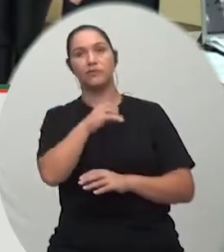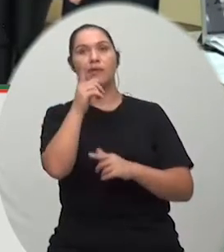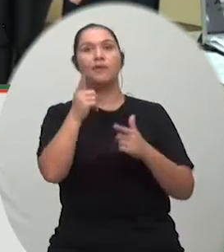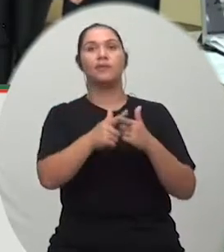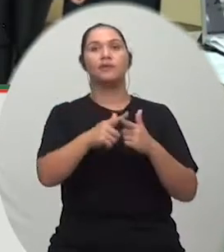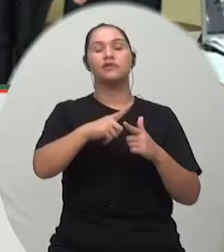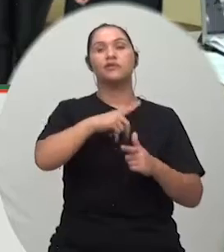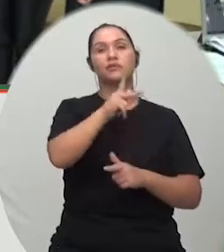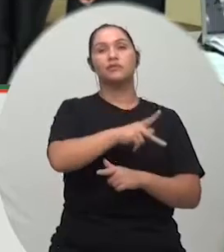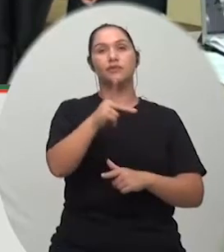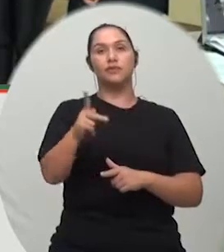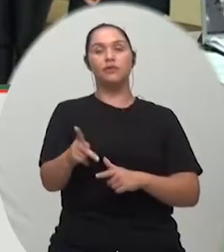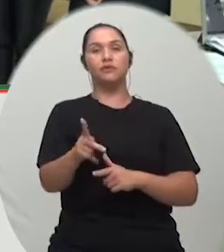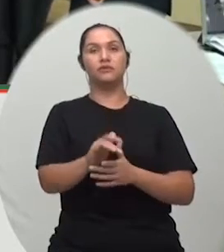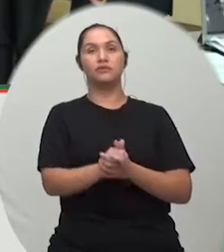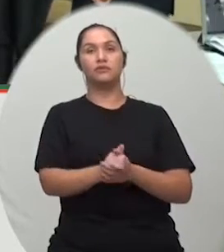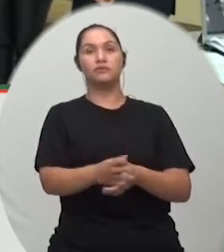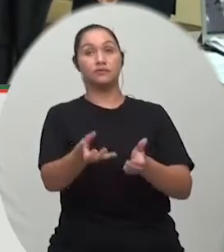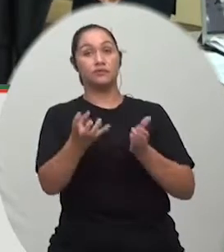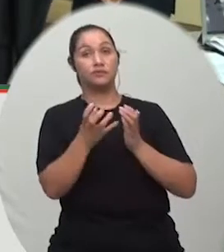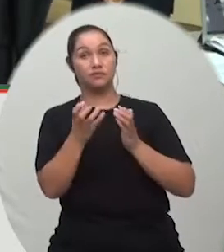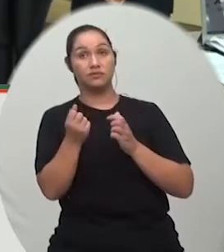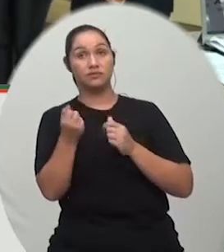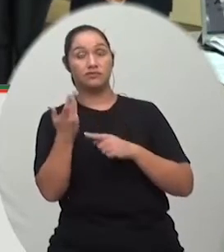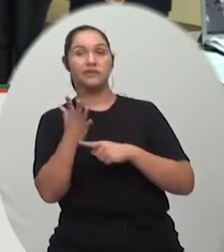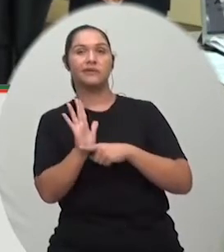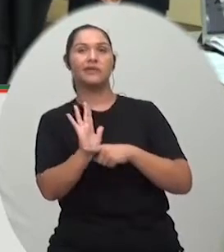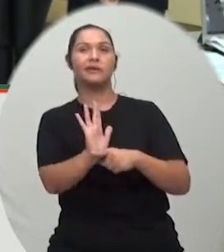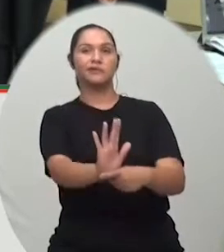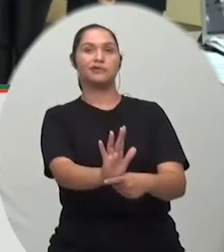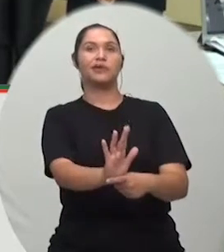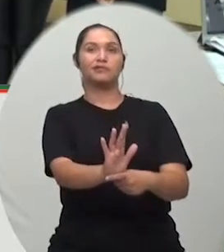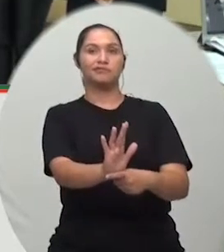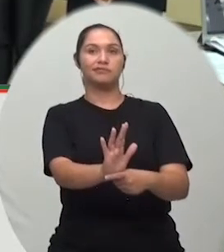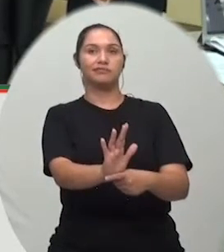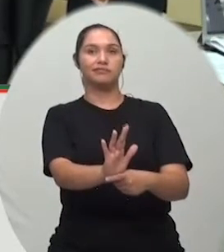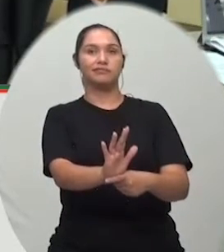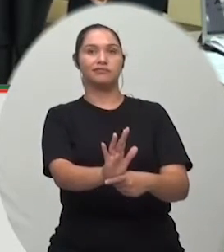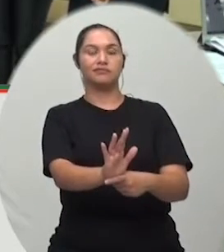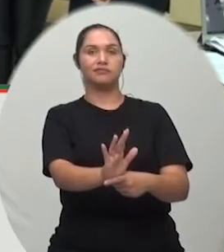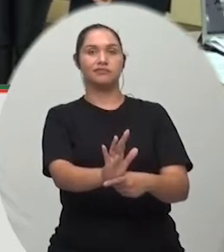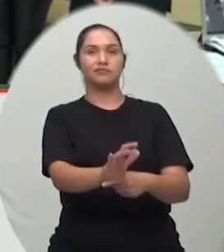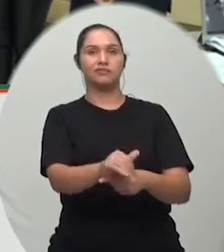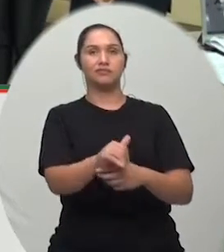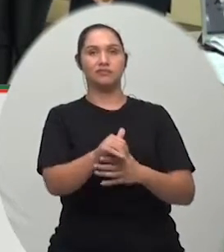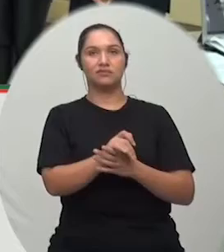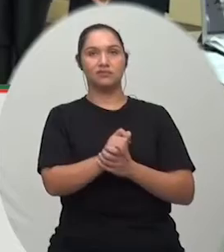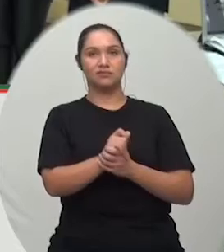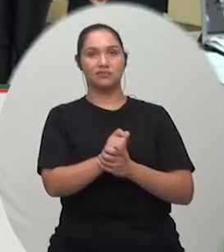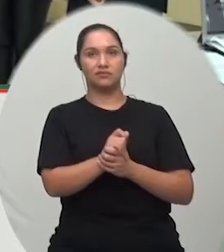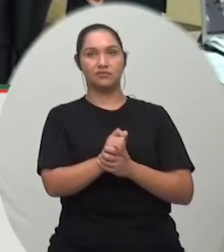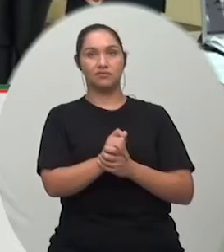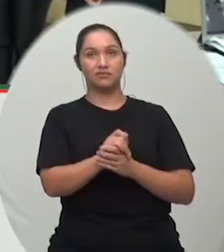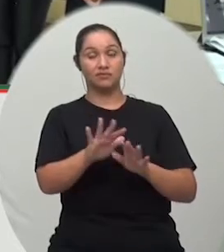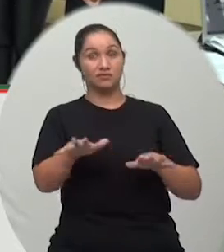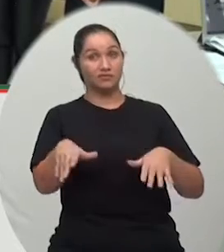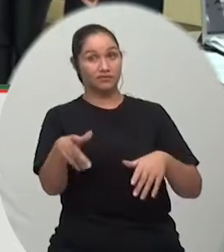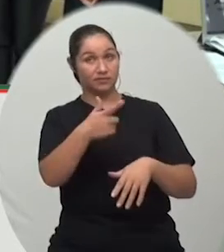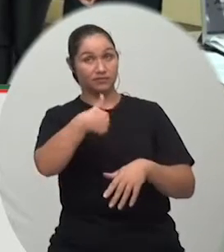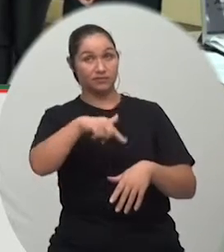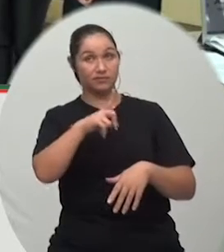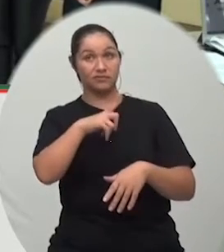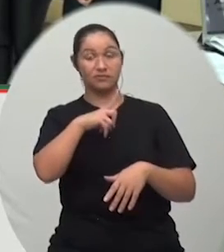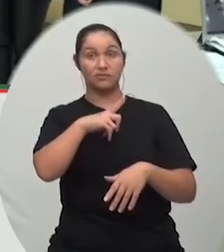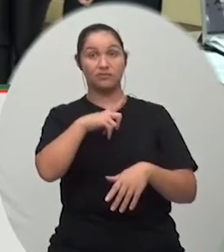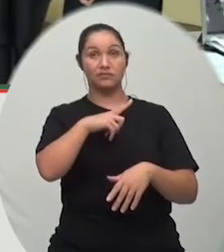tivemos professores que estavam dispostos a ministrar aulas nos finais de semana para os seus estudantes. Se nós